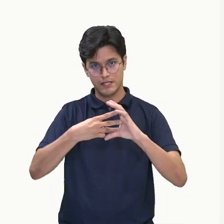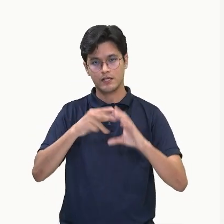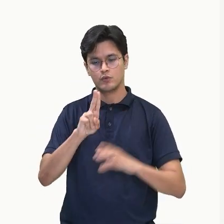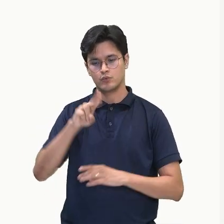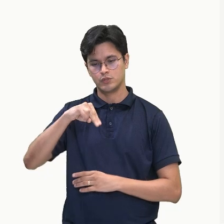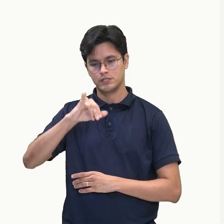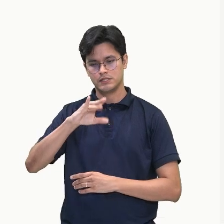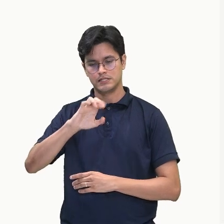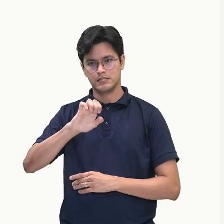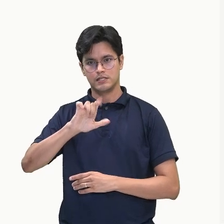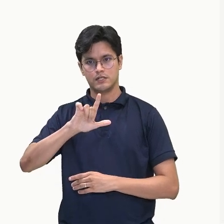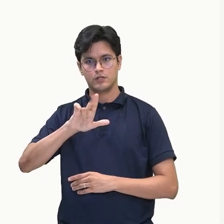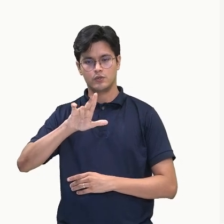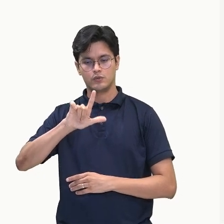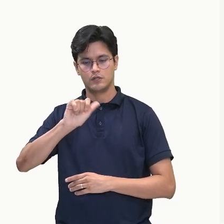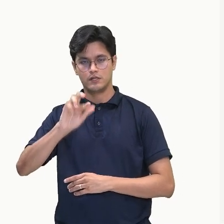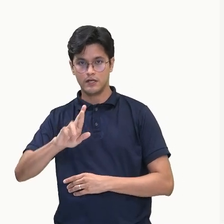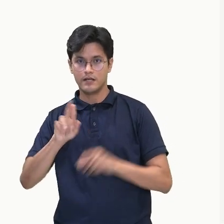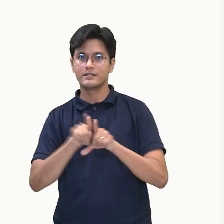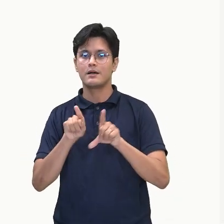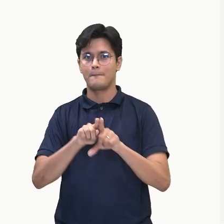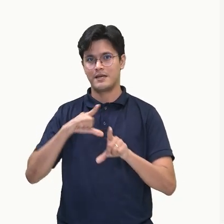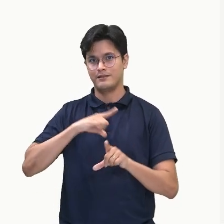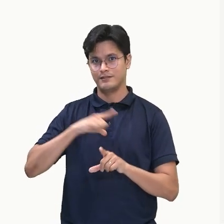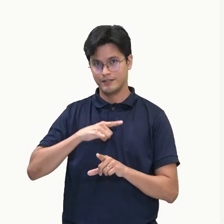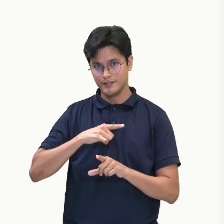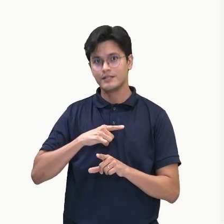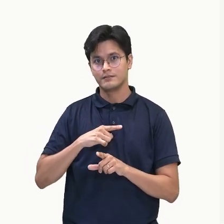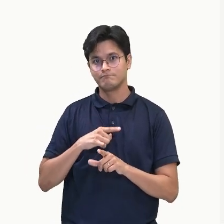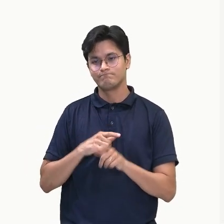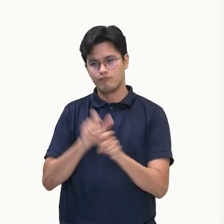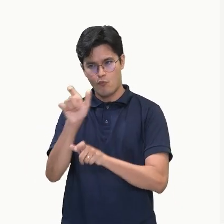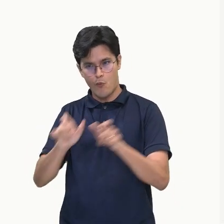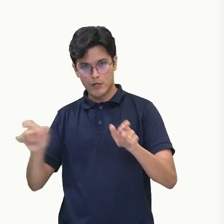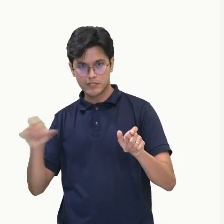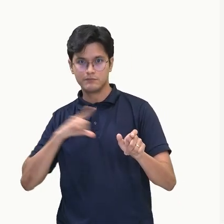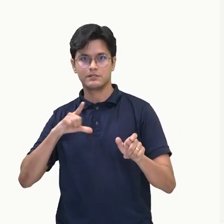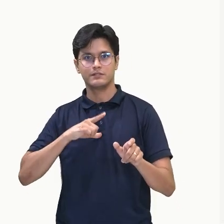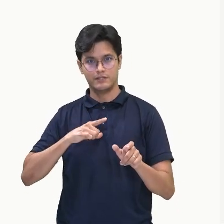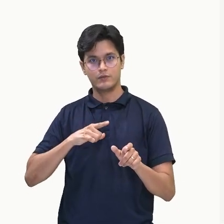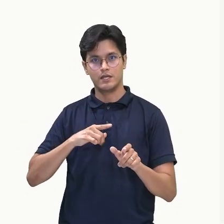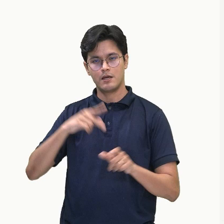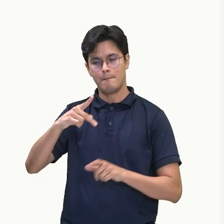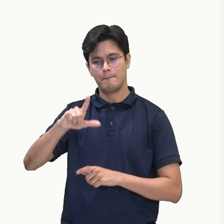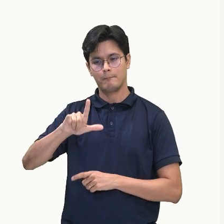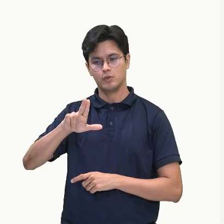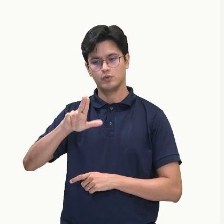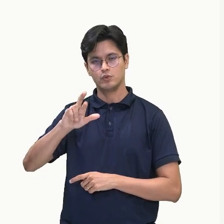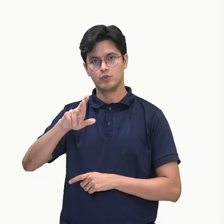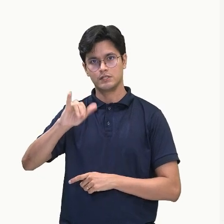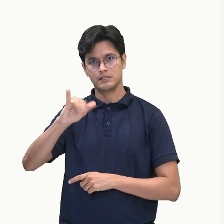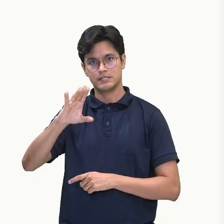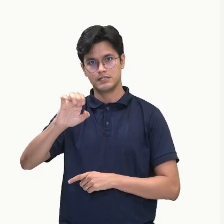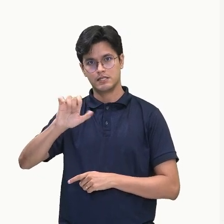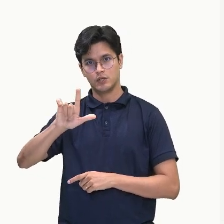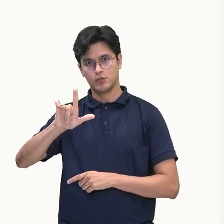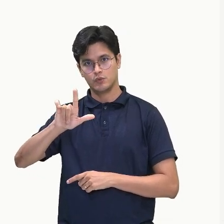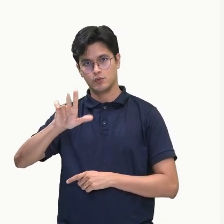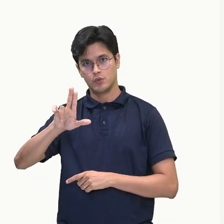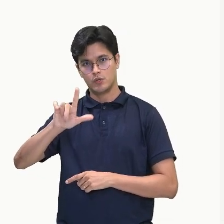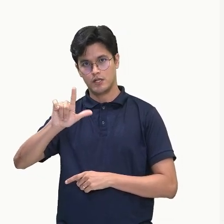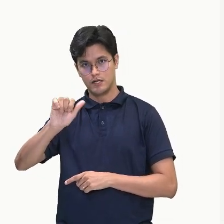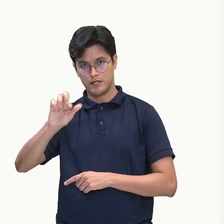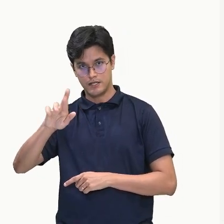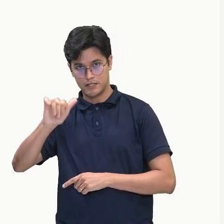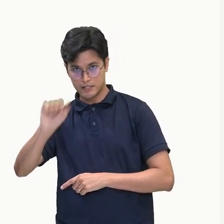célula. E nós temos os organismos que são chamados de multi- ou pluricelulares, no qual nós encaixamos o